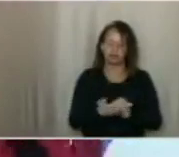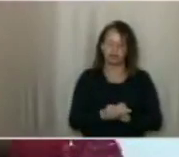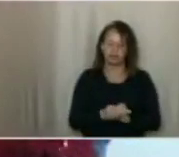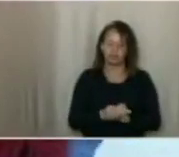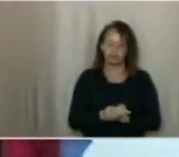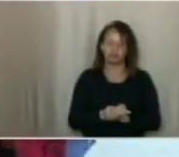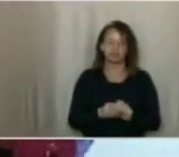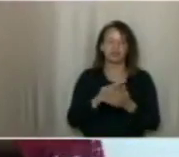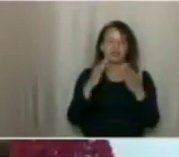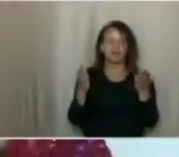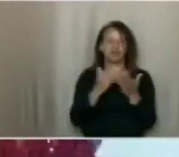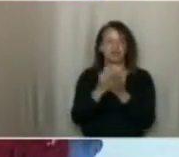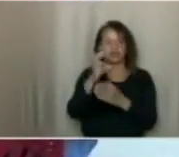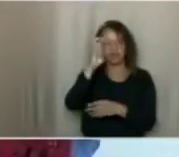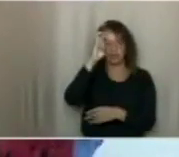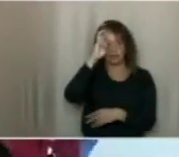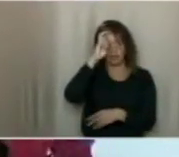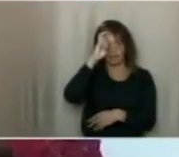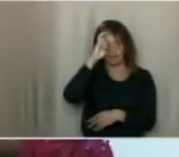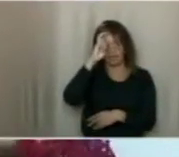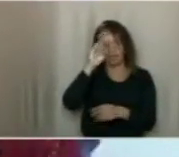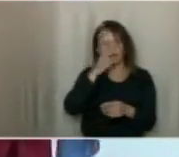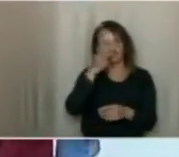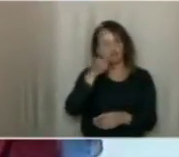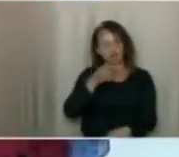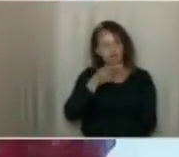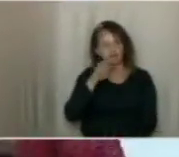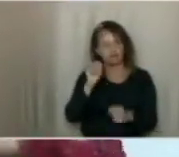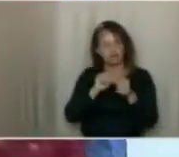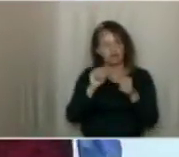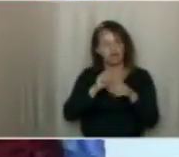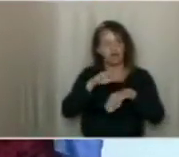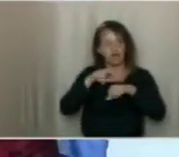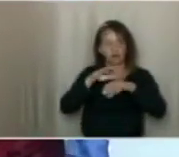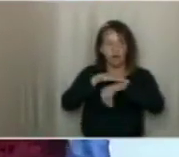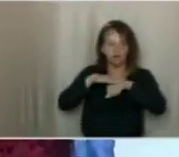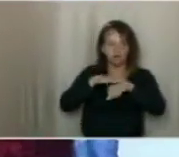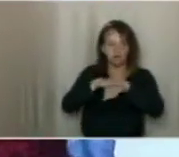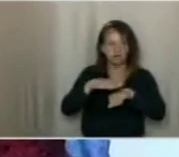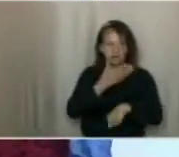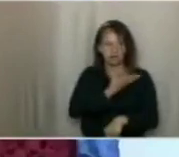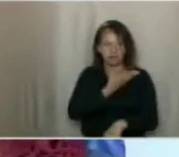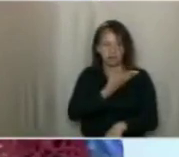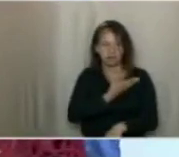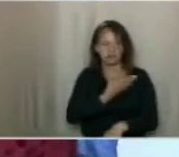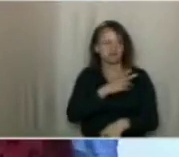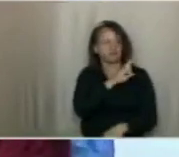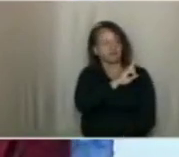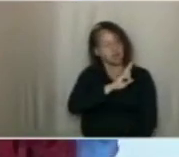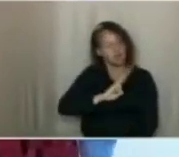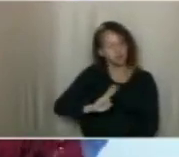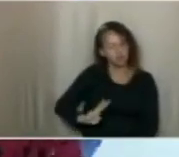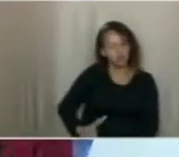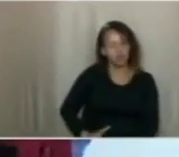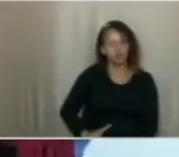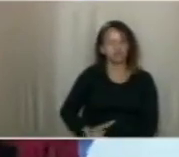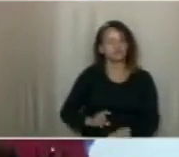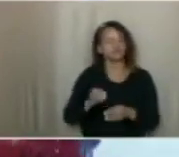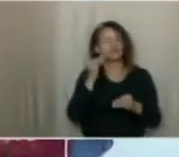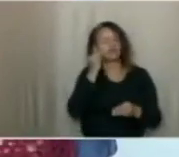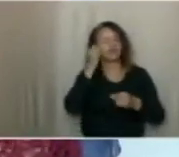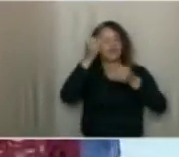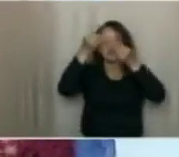em na quinta-feira o que eu mais faço é conversar com os colegas vereadores tentam